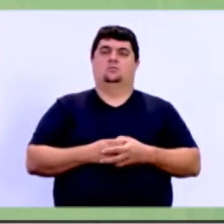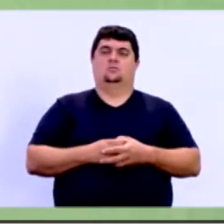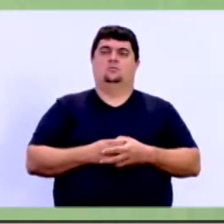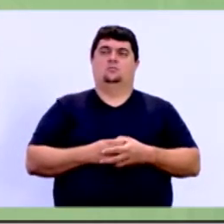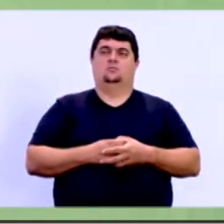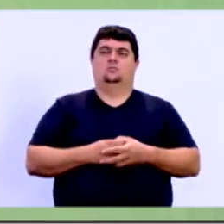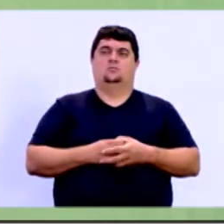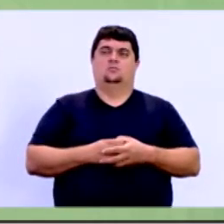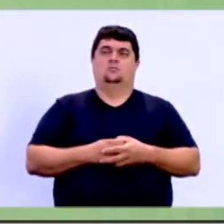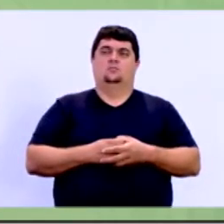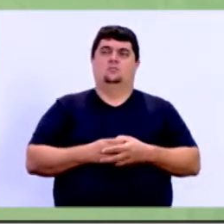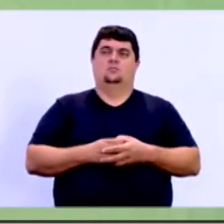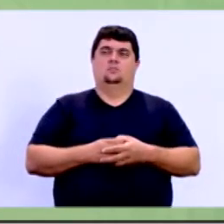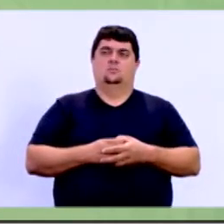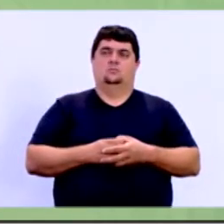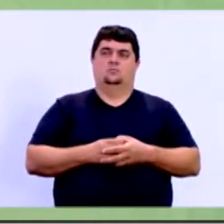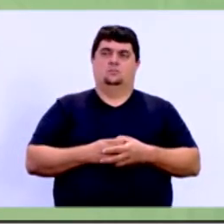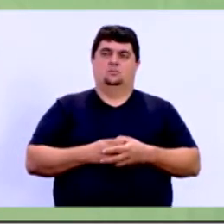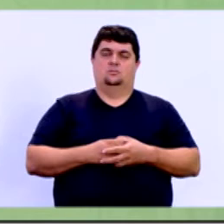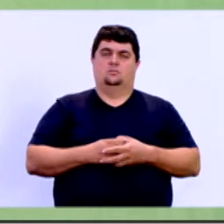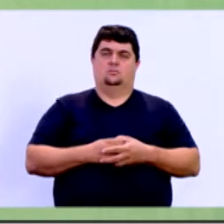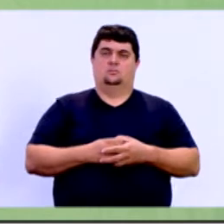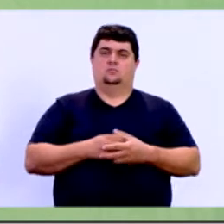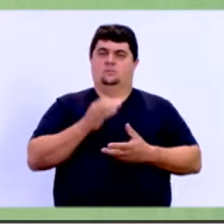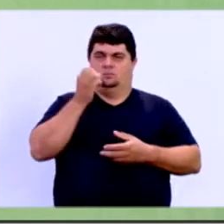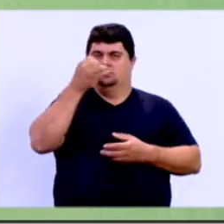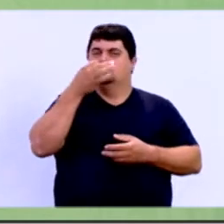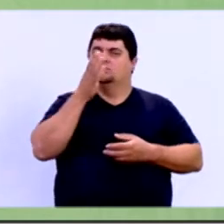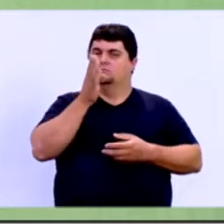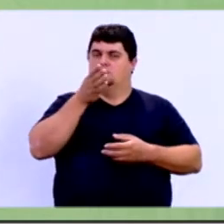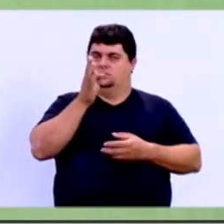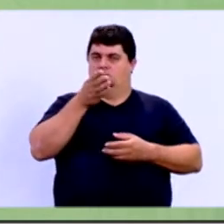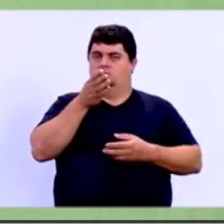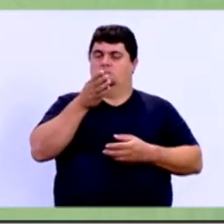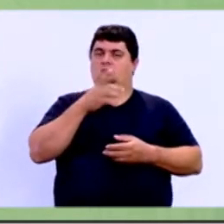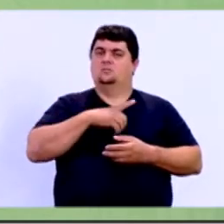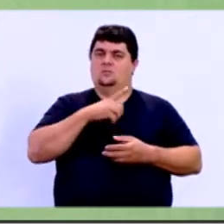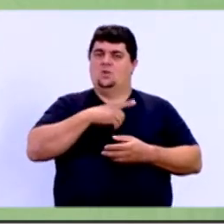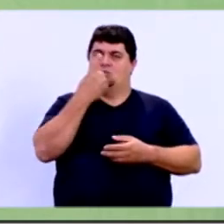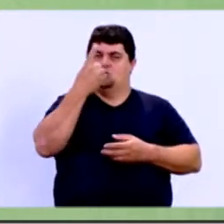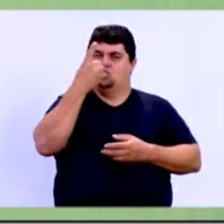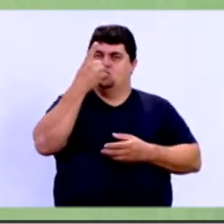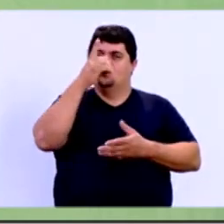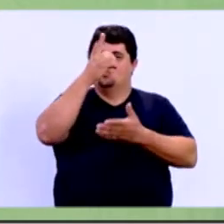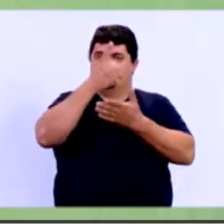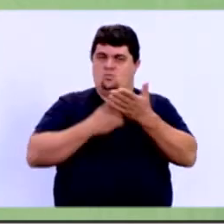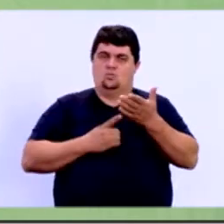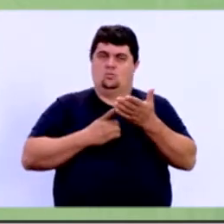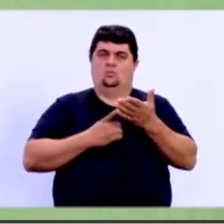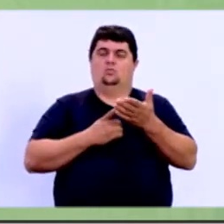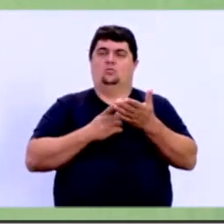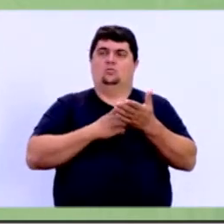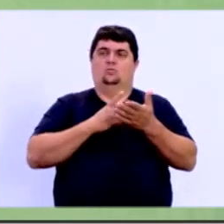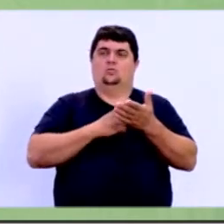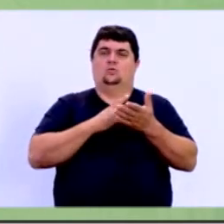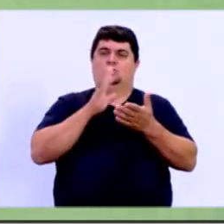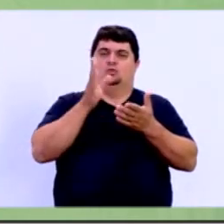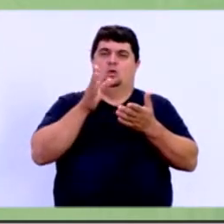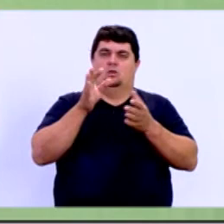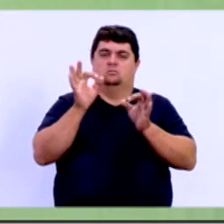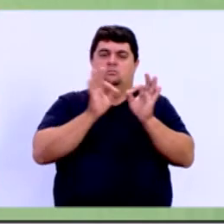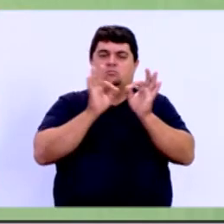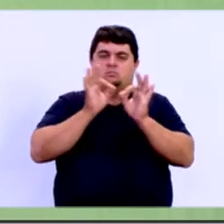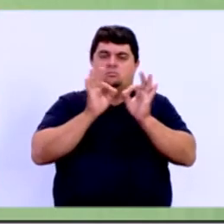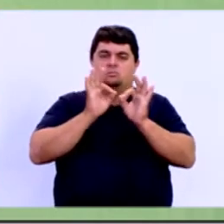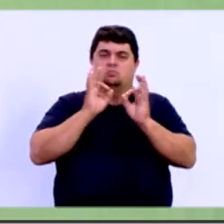prazo, né? Então, nós falamos, né, que existe um documento, né, que ele é desenhado a